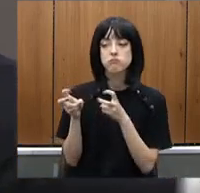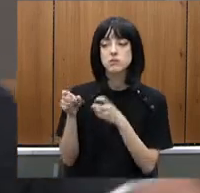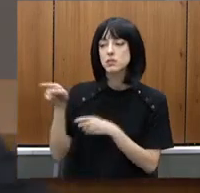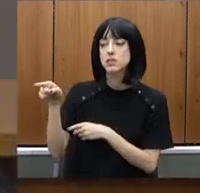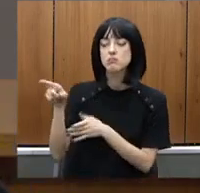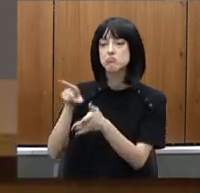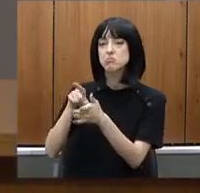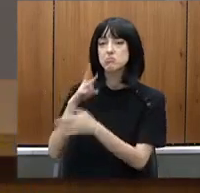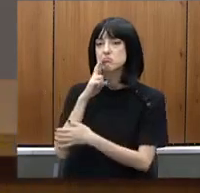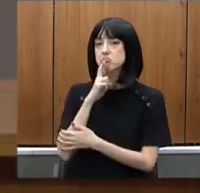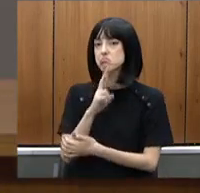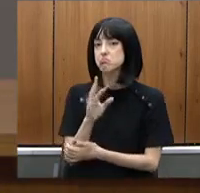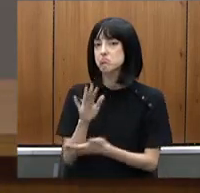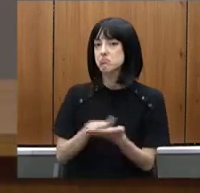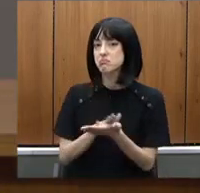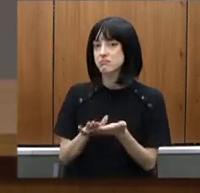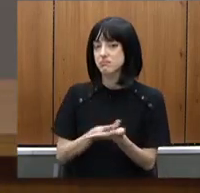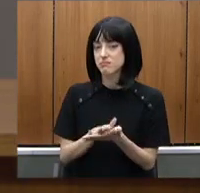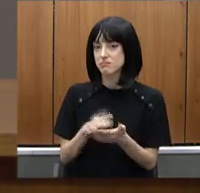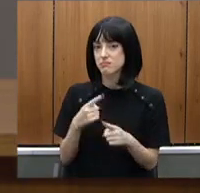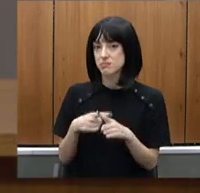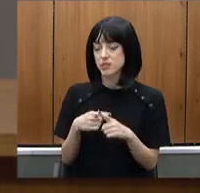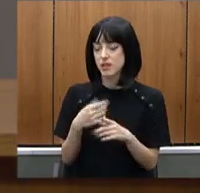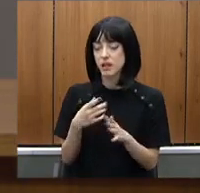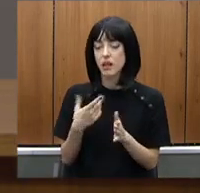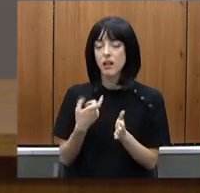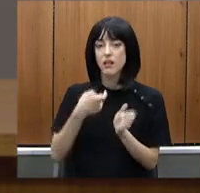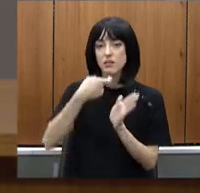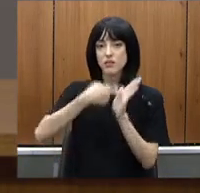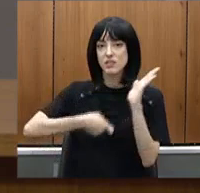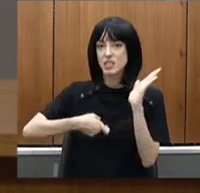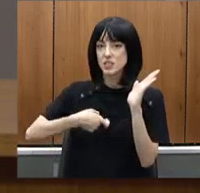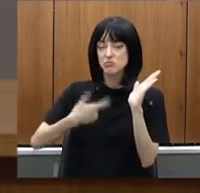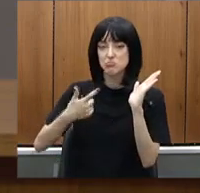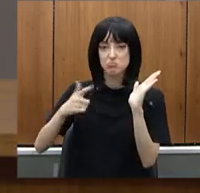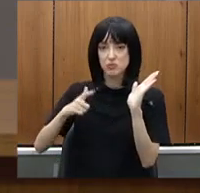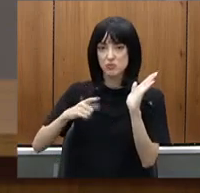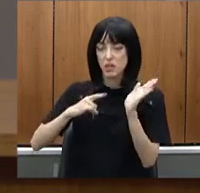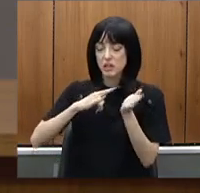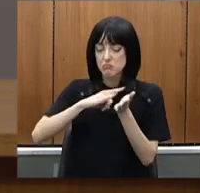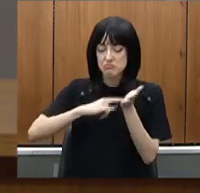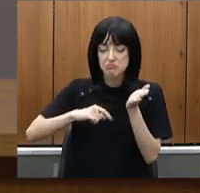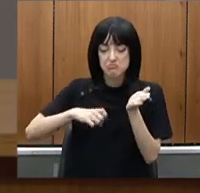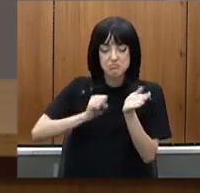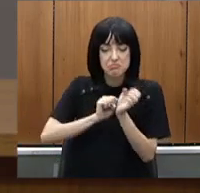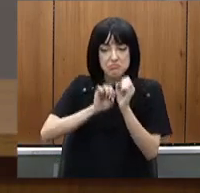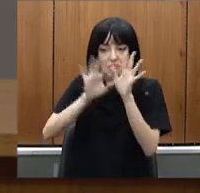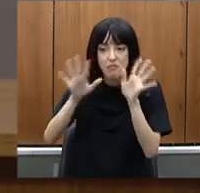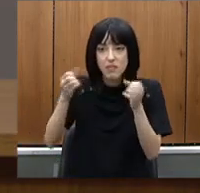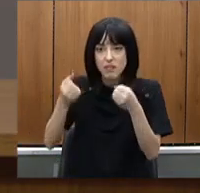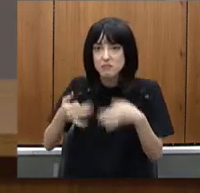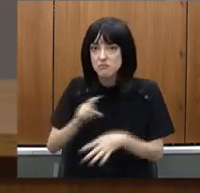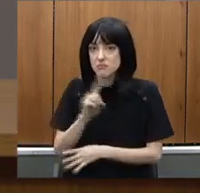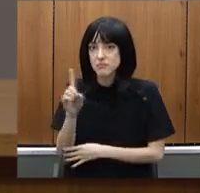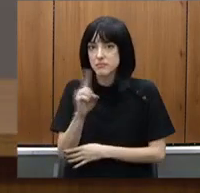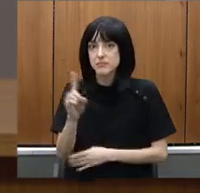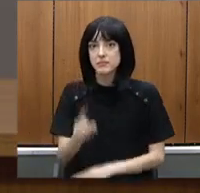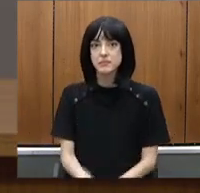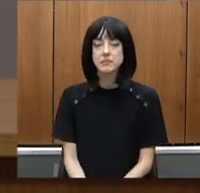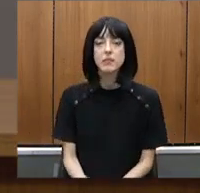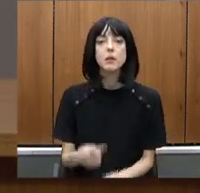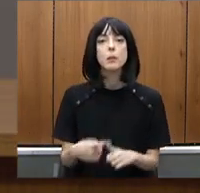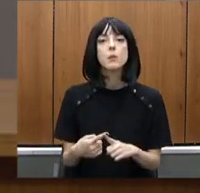no documento não tá muito claro para gente quanto que a cenasp Por que que a cenasp passou o recurso